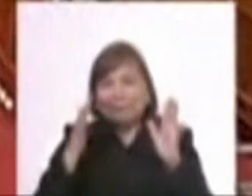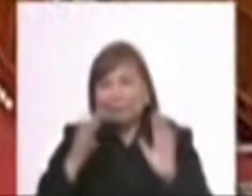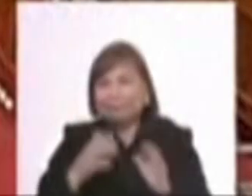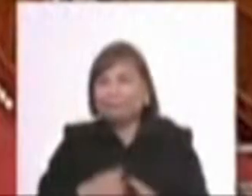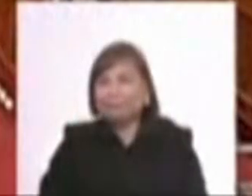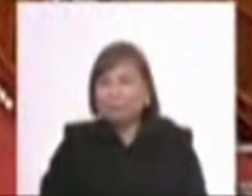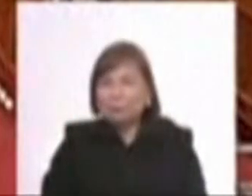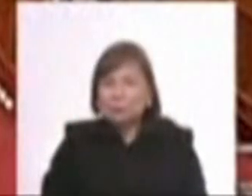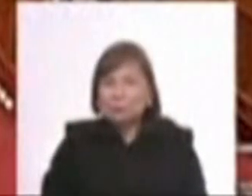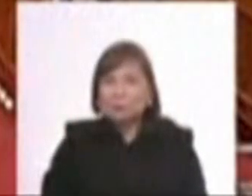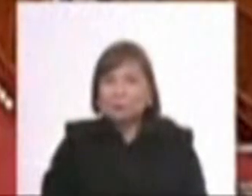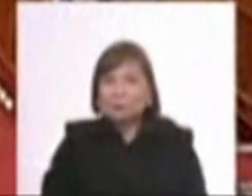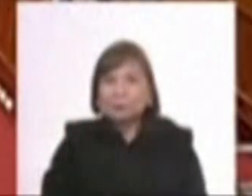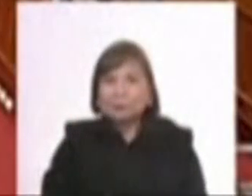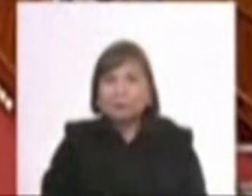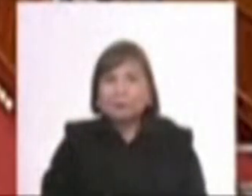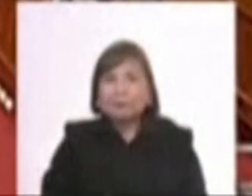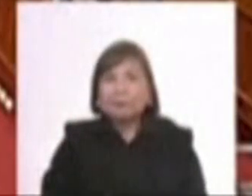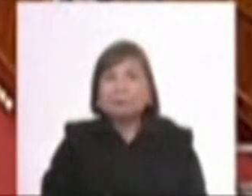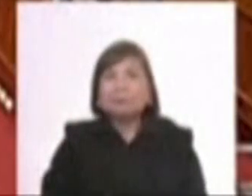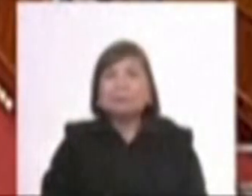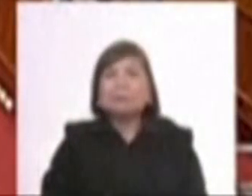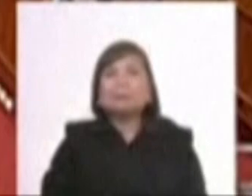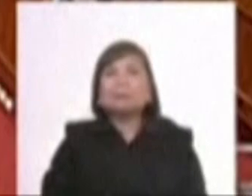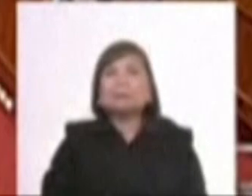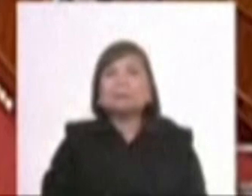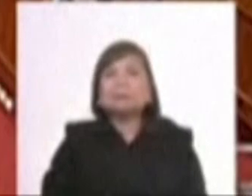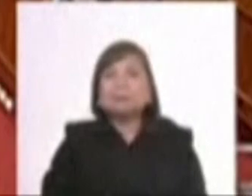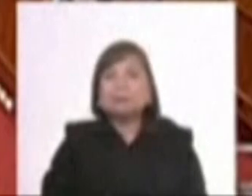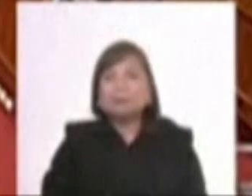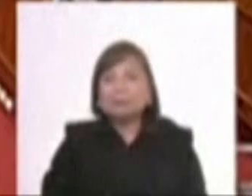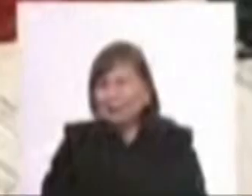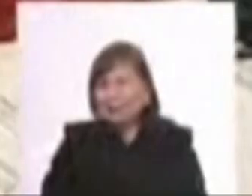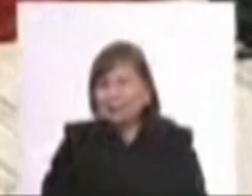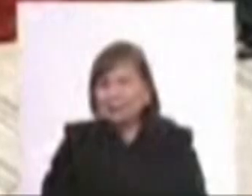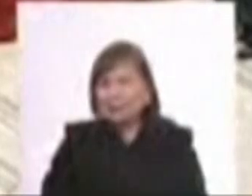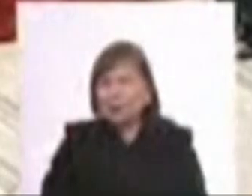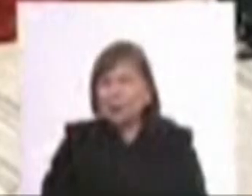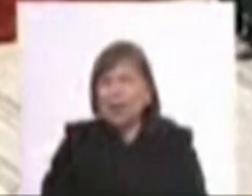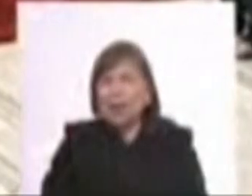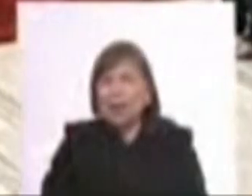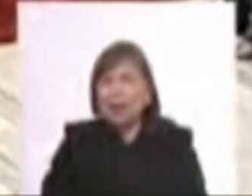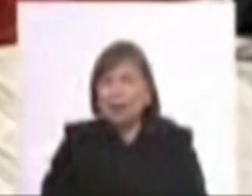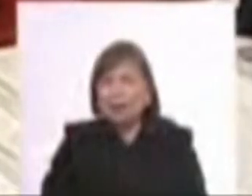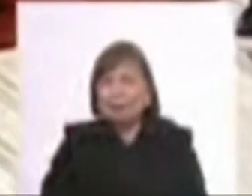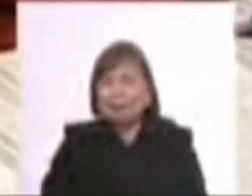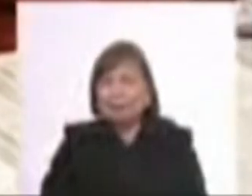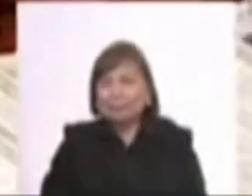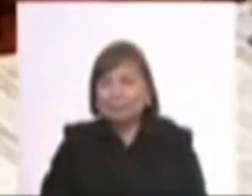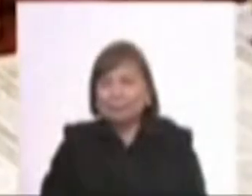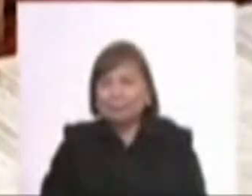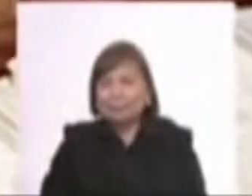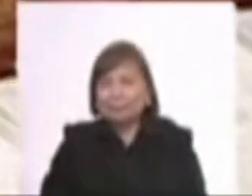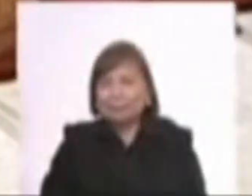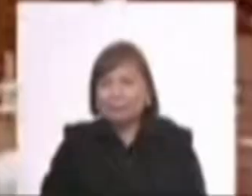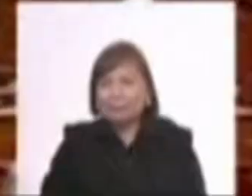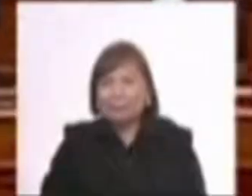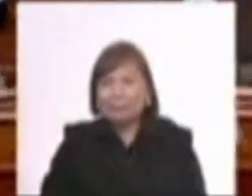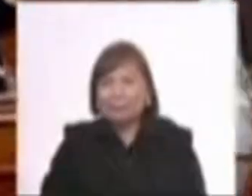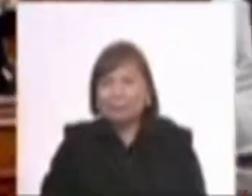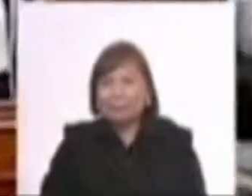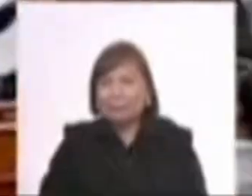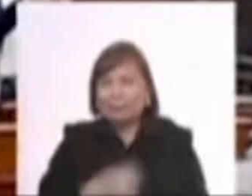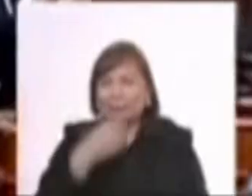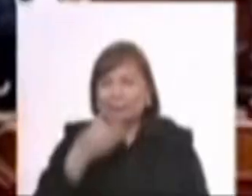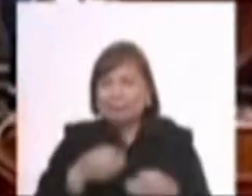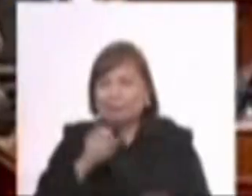Congresso e convocar novas eleições no país. Em novembro, Pedro Castillo foi alvo do terceiro processo de impeachment. Derrotando a candidata